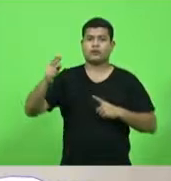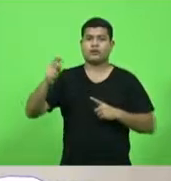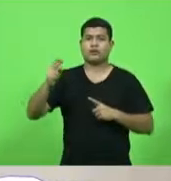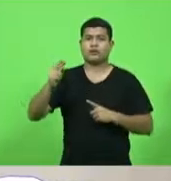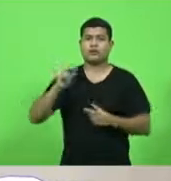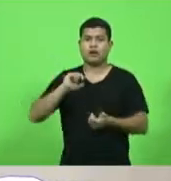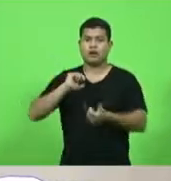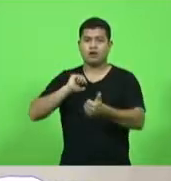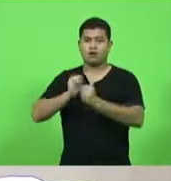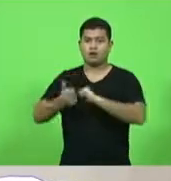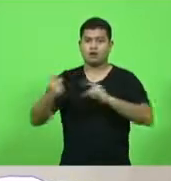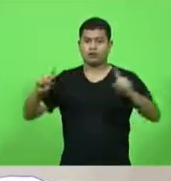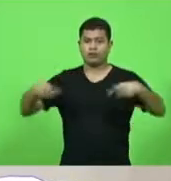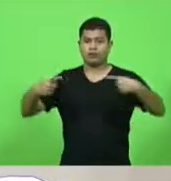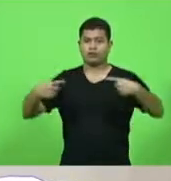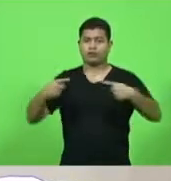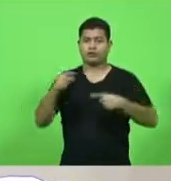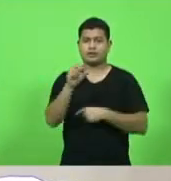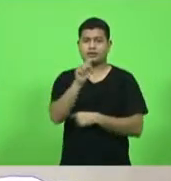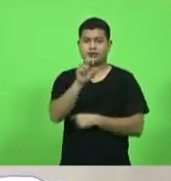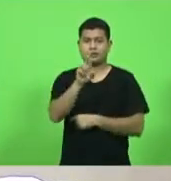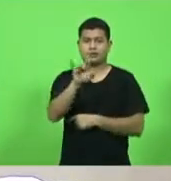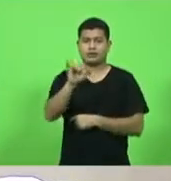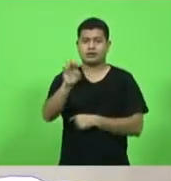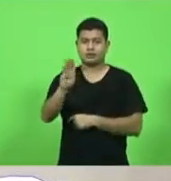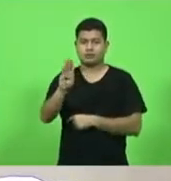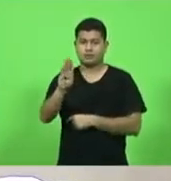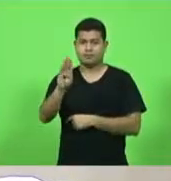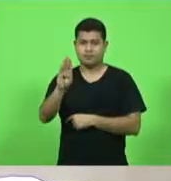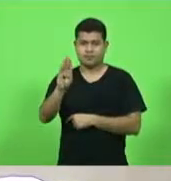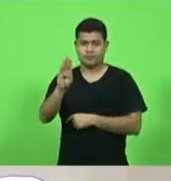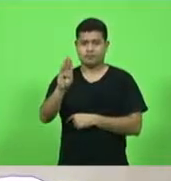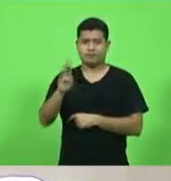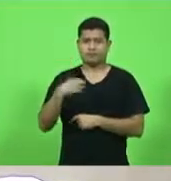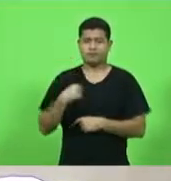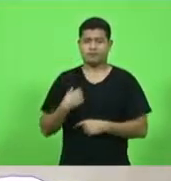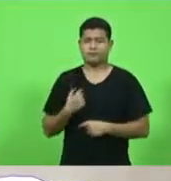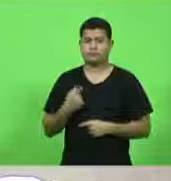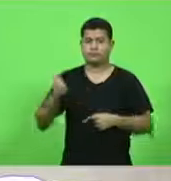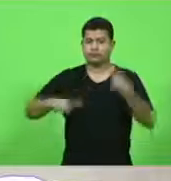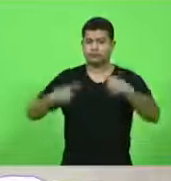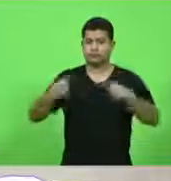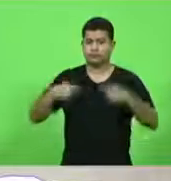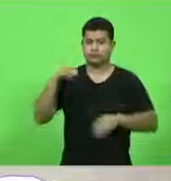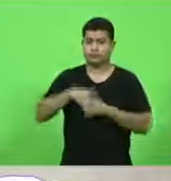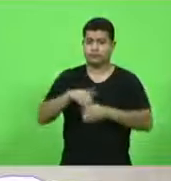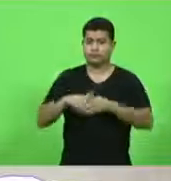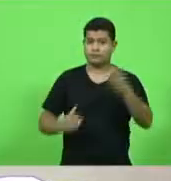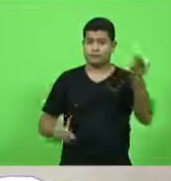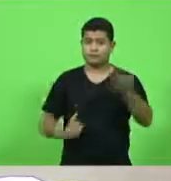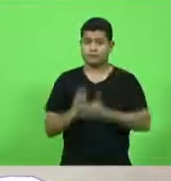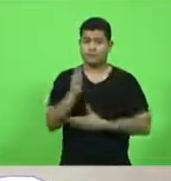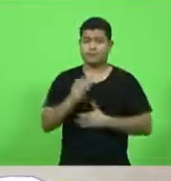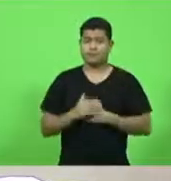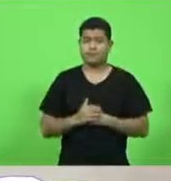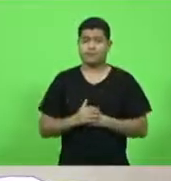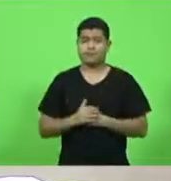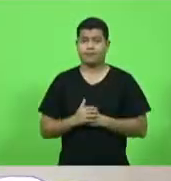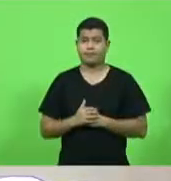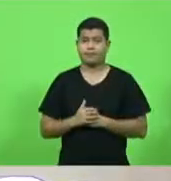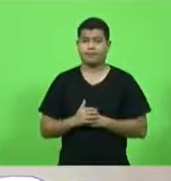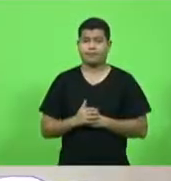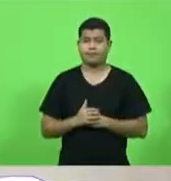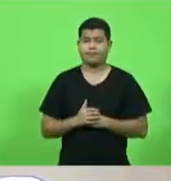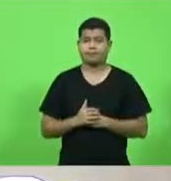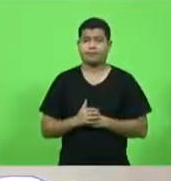Brasileiro da Série C, da Série B. Desculpa. Discussão, votação, aprovado.